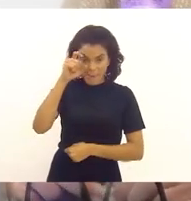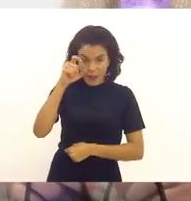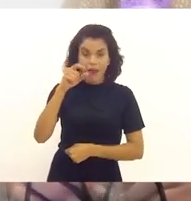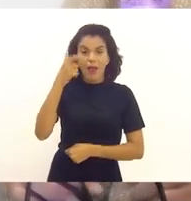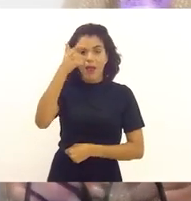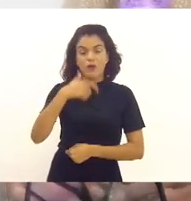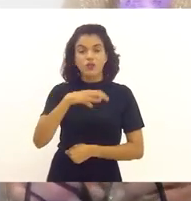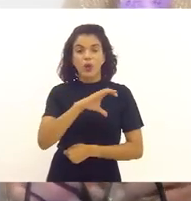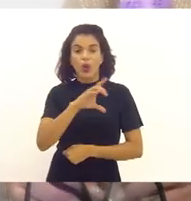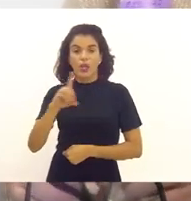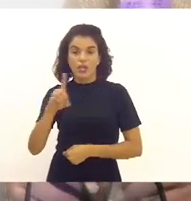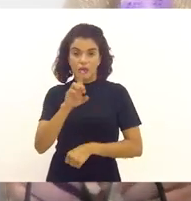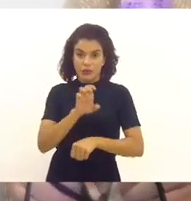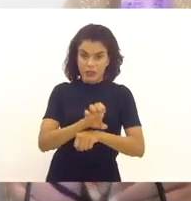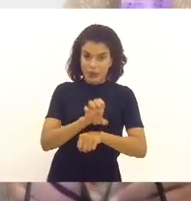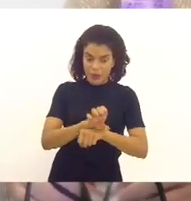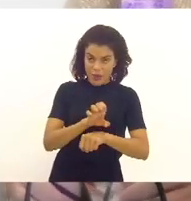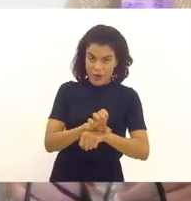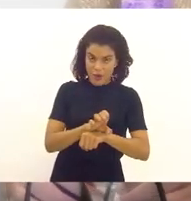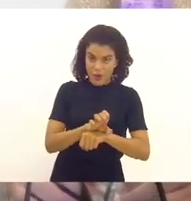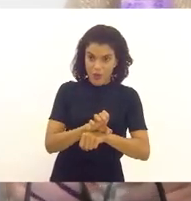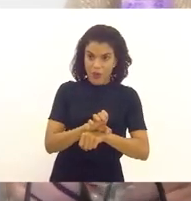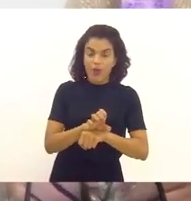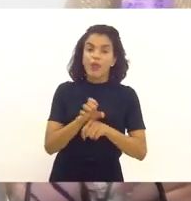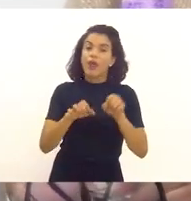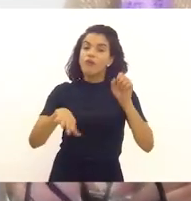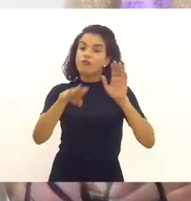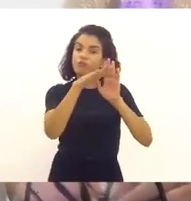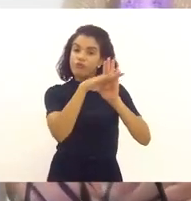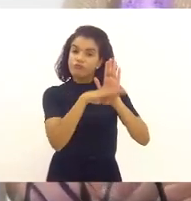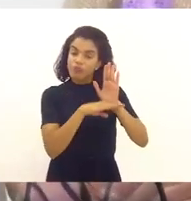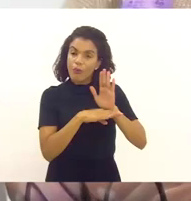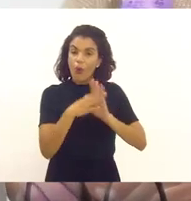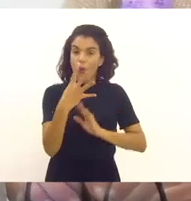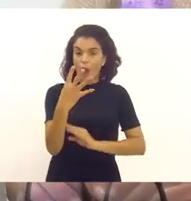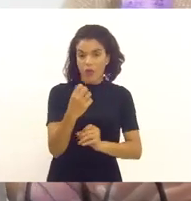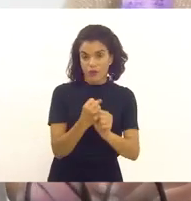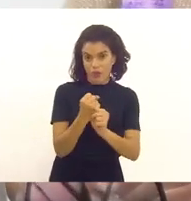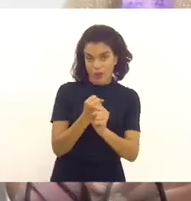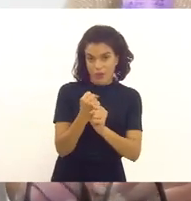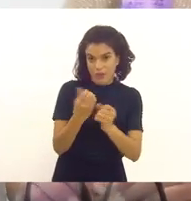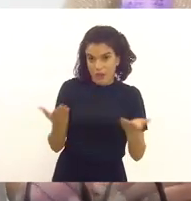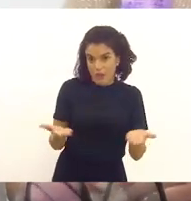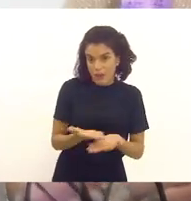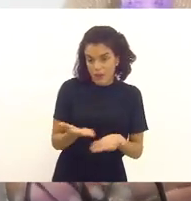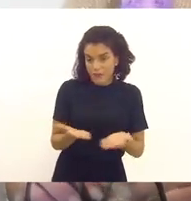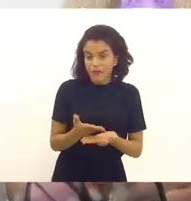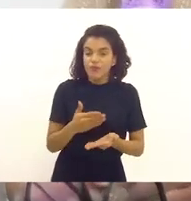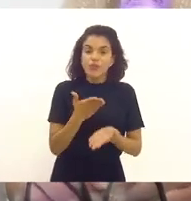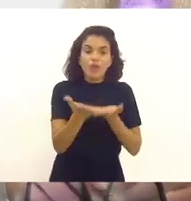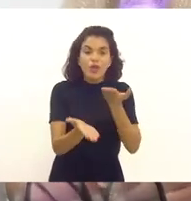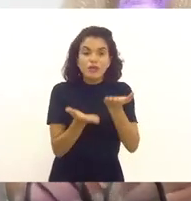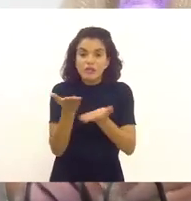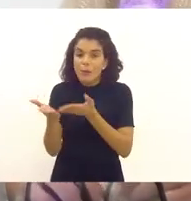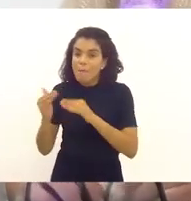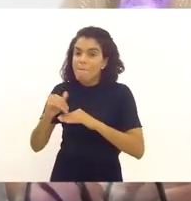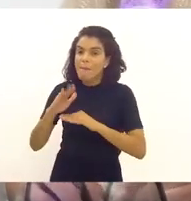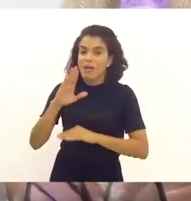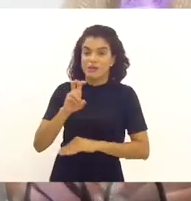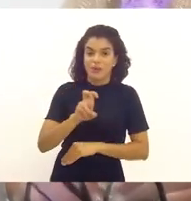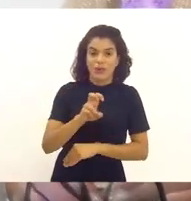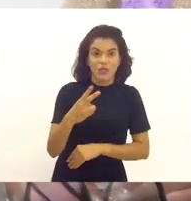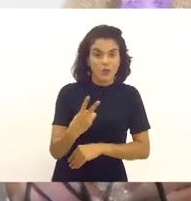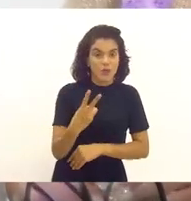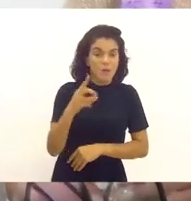coordenador Estadual da Patrulha Maria da Penha que é um programa da Polícia Militar fez quatro anos agora nós já atendemos mais de 52 mil mulheres